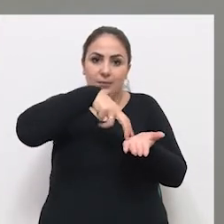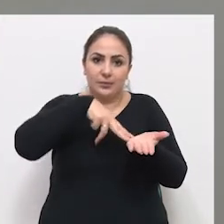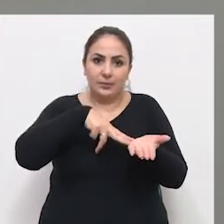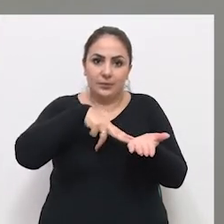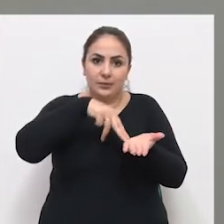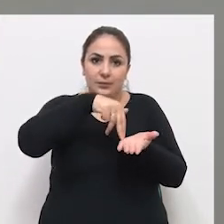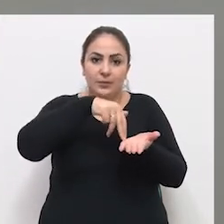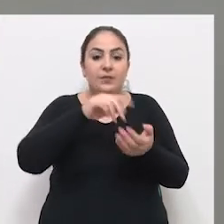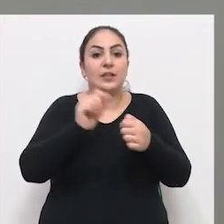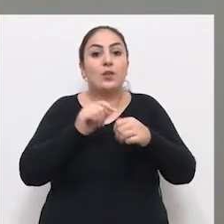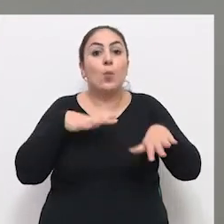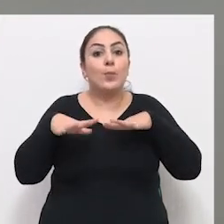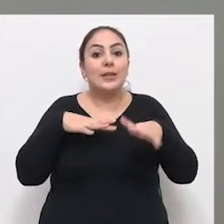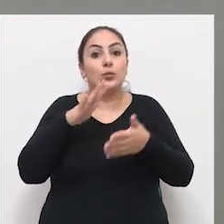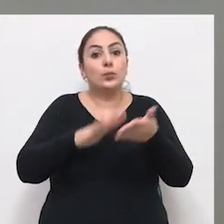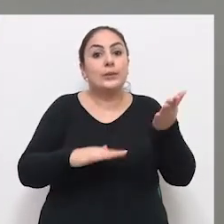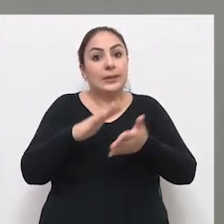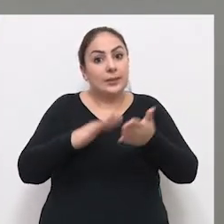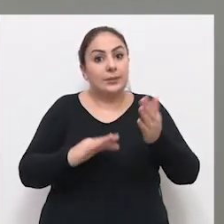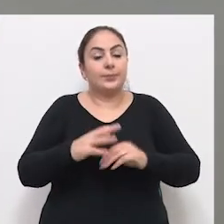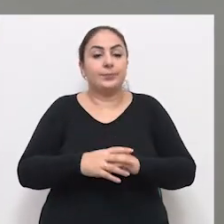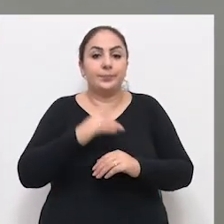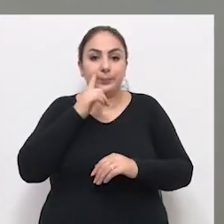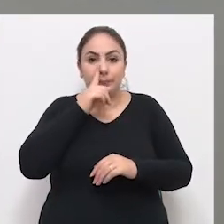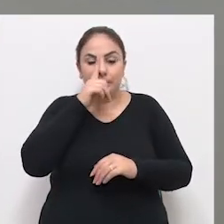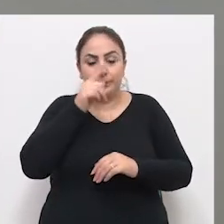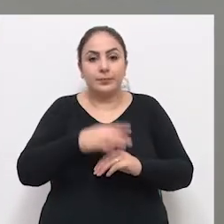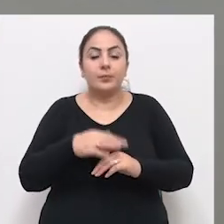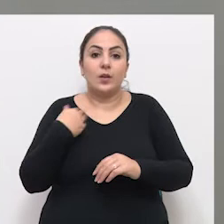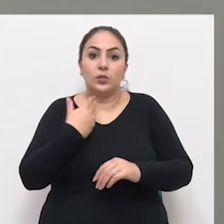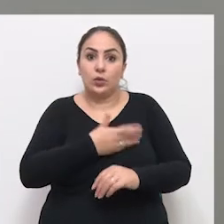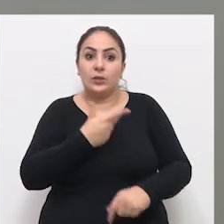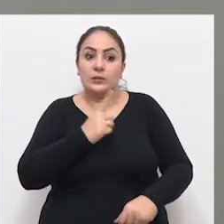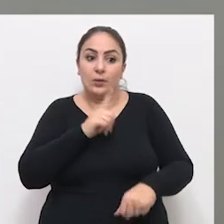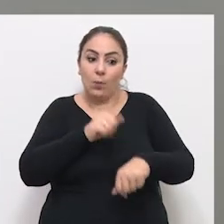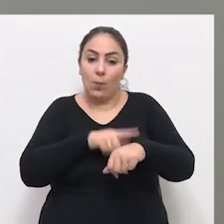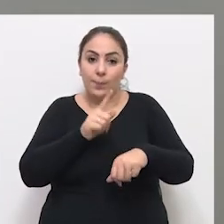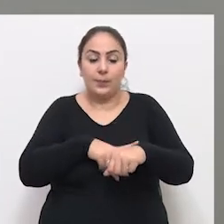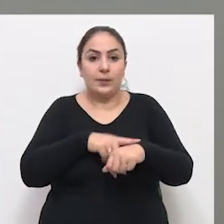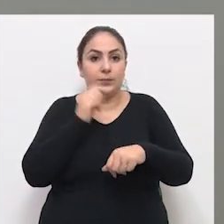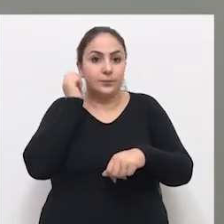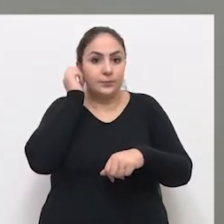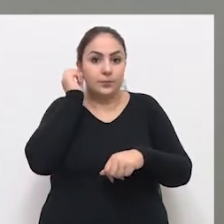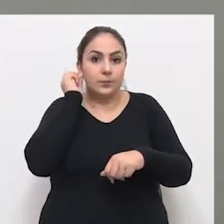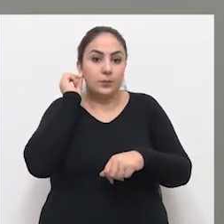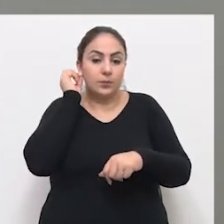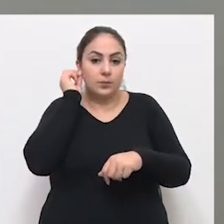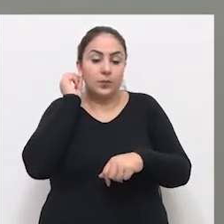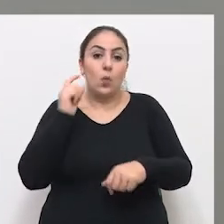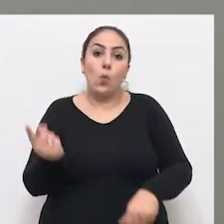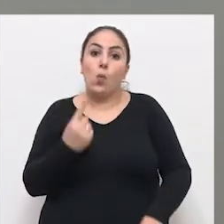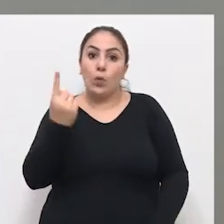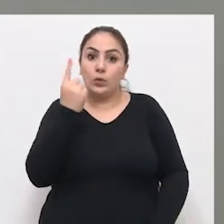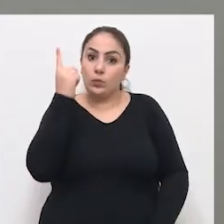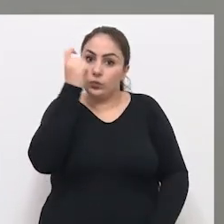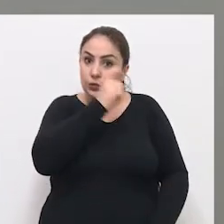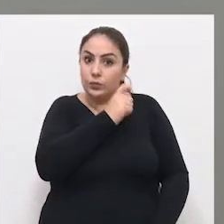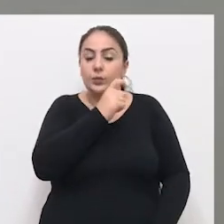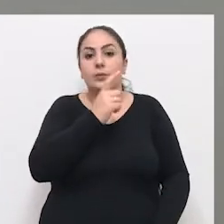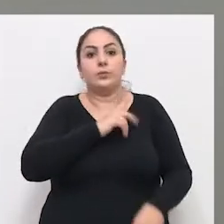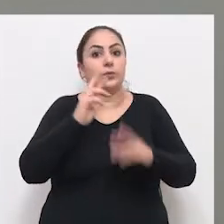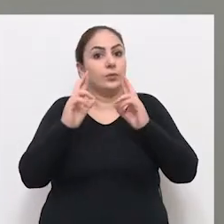ter uma movimentação do sangue. Então, a gente está passando por um momento único,